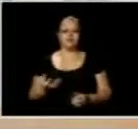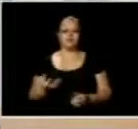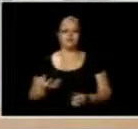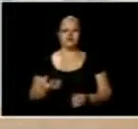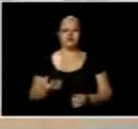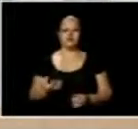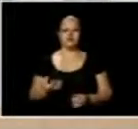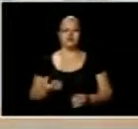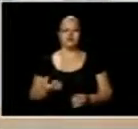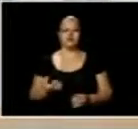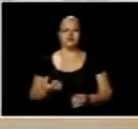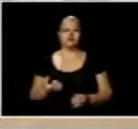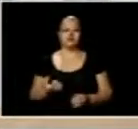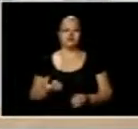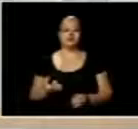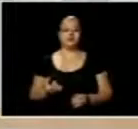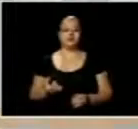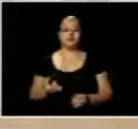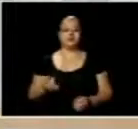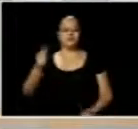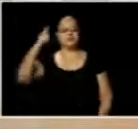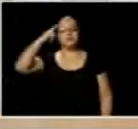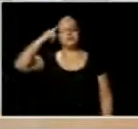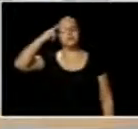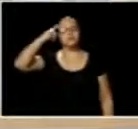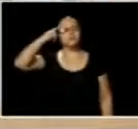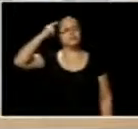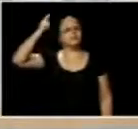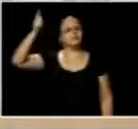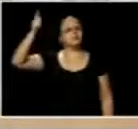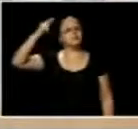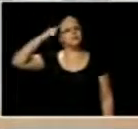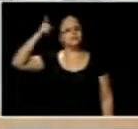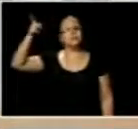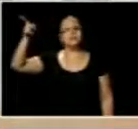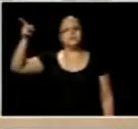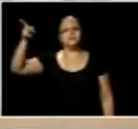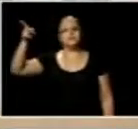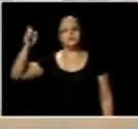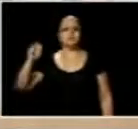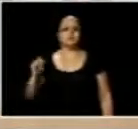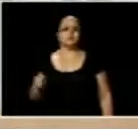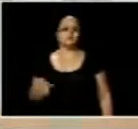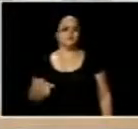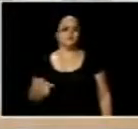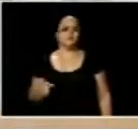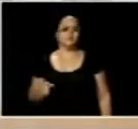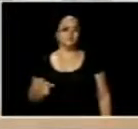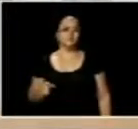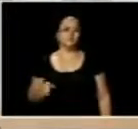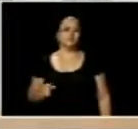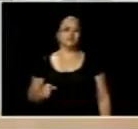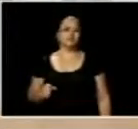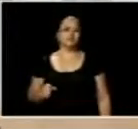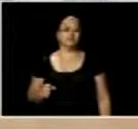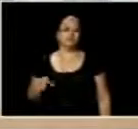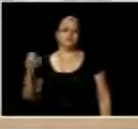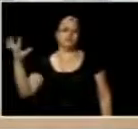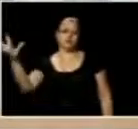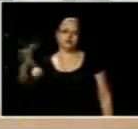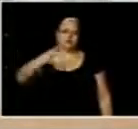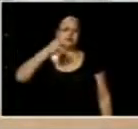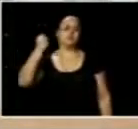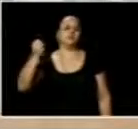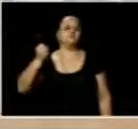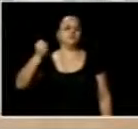veja só, é esse imaginário que nós temos que resgatar, prefeito. A cultura é isso, ela resgata esse imaginário das pessoas. Olha